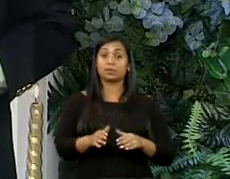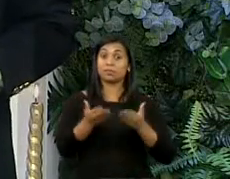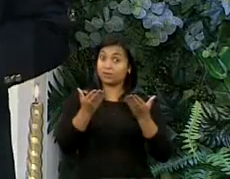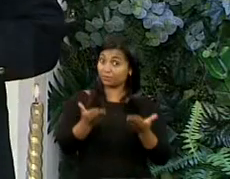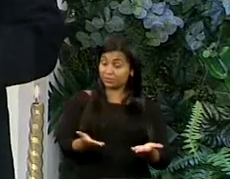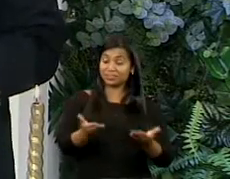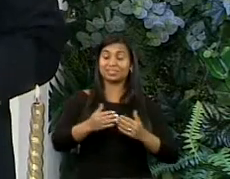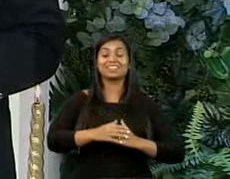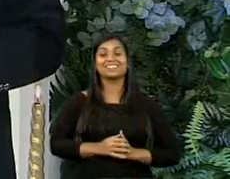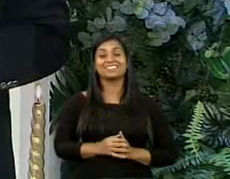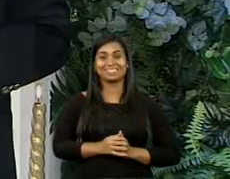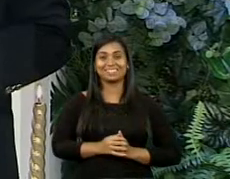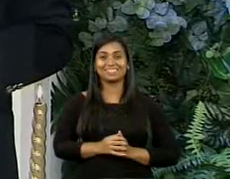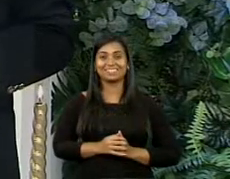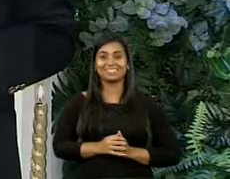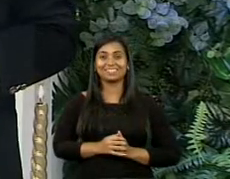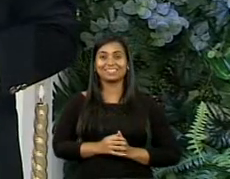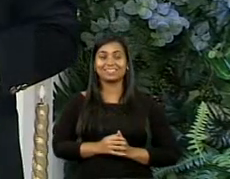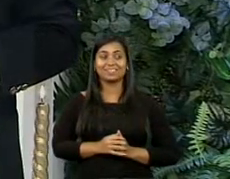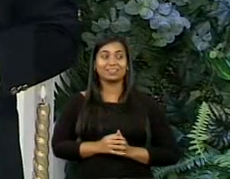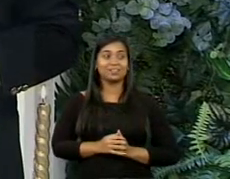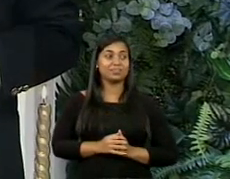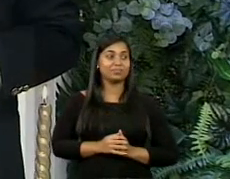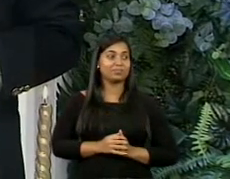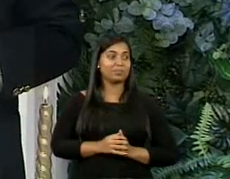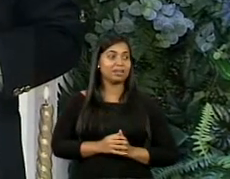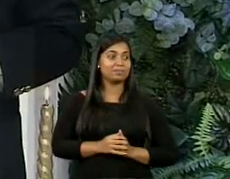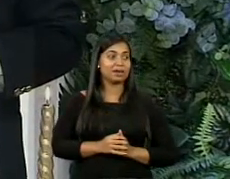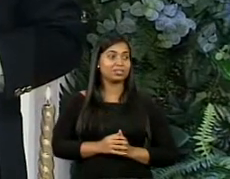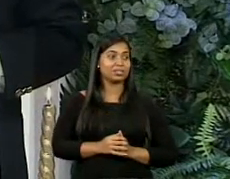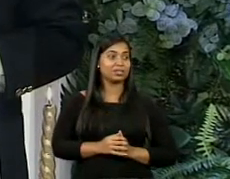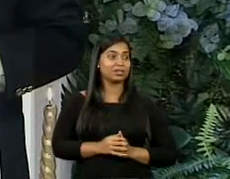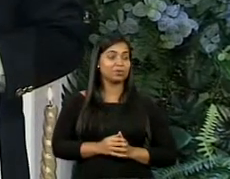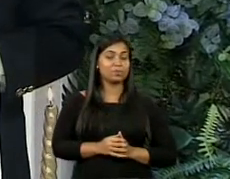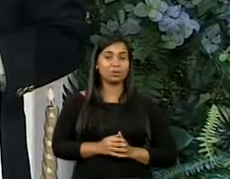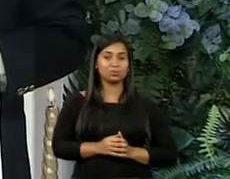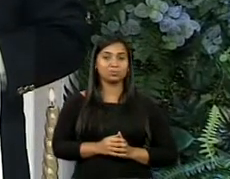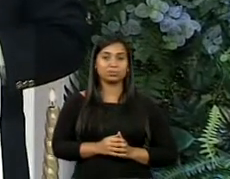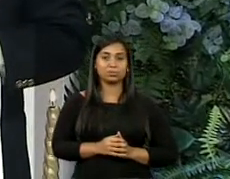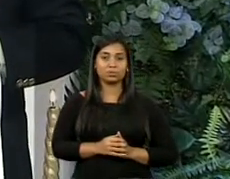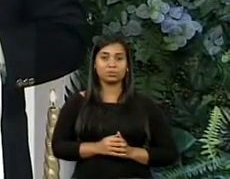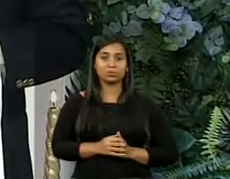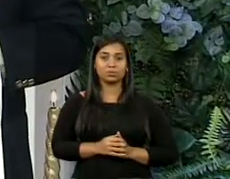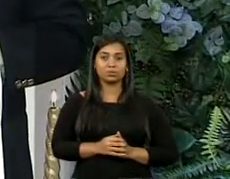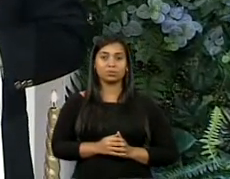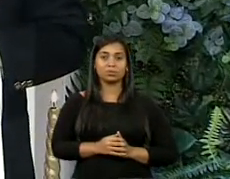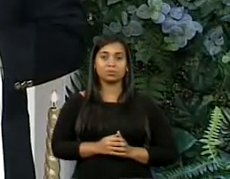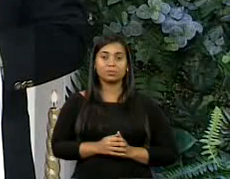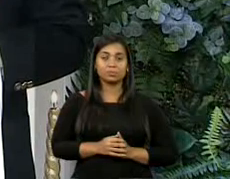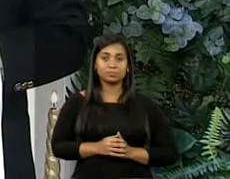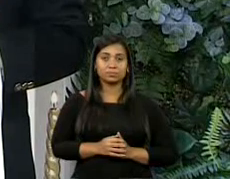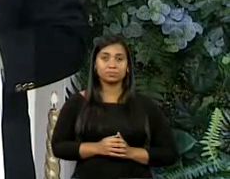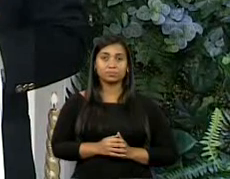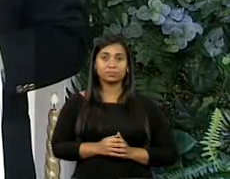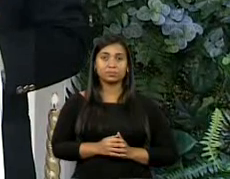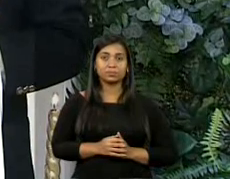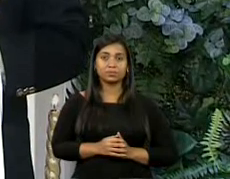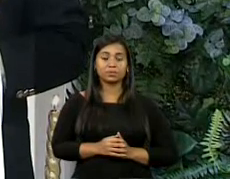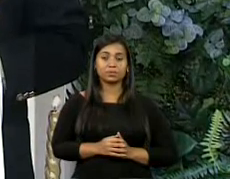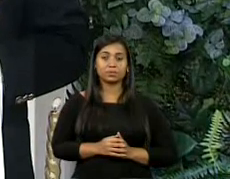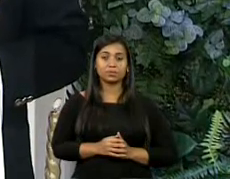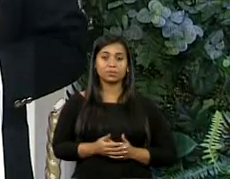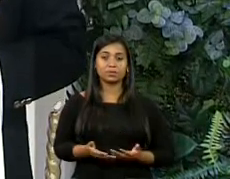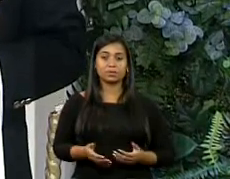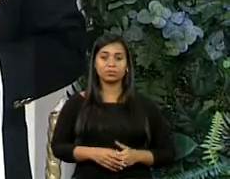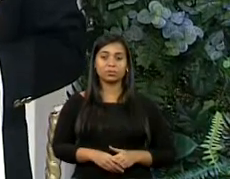você. Obrigado. E eu fraturei a coluna no acidente em agosto. Opa! Estou na iminência de uma cirurgia